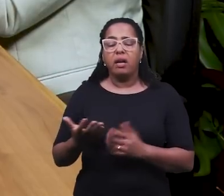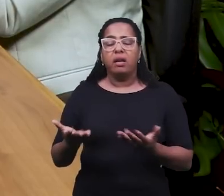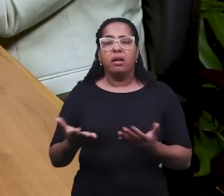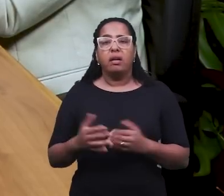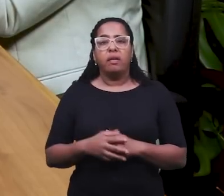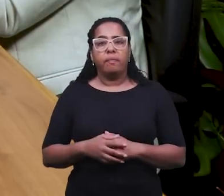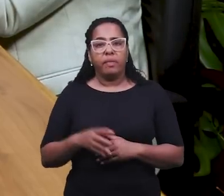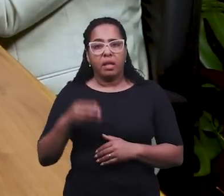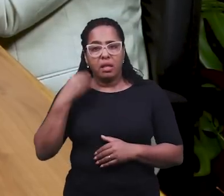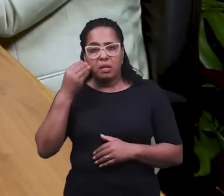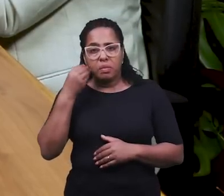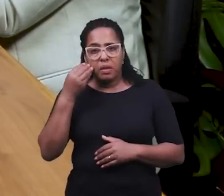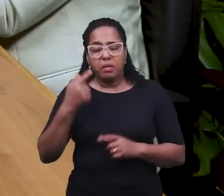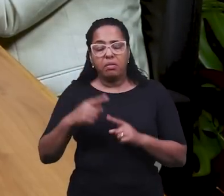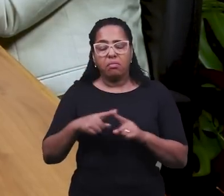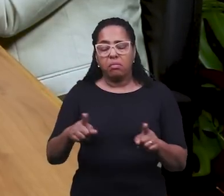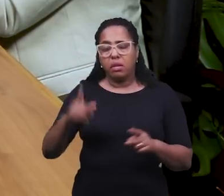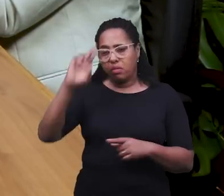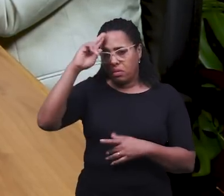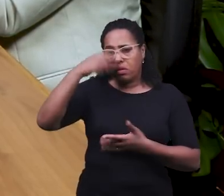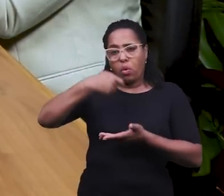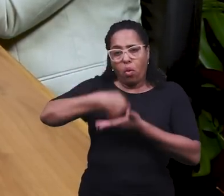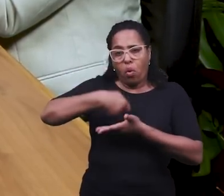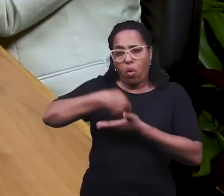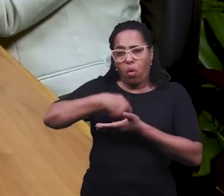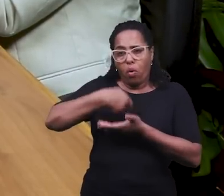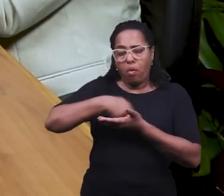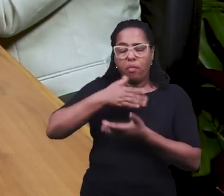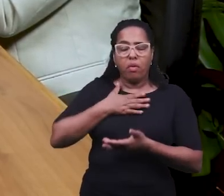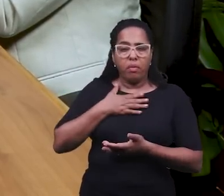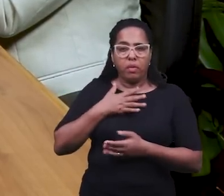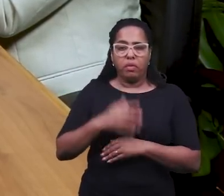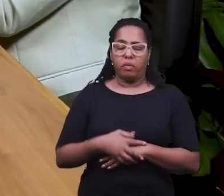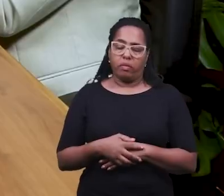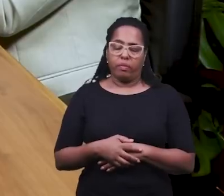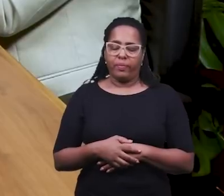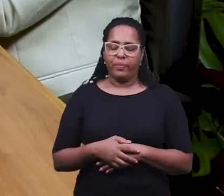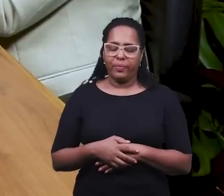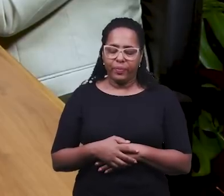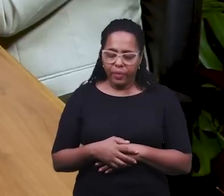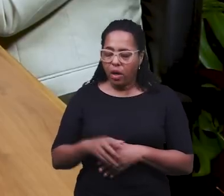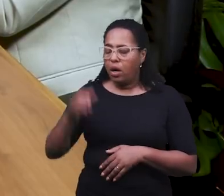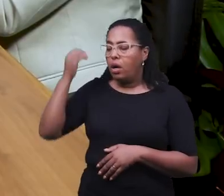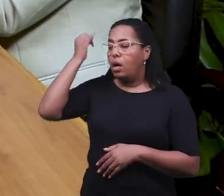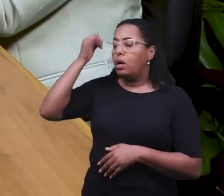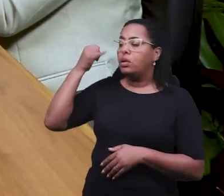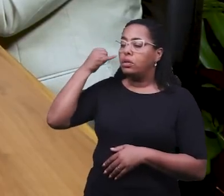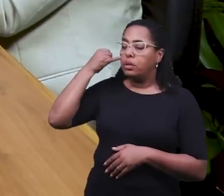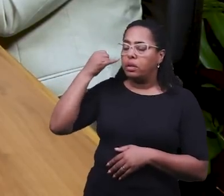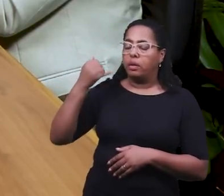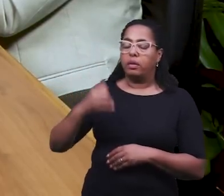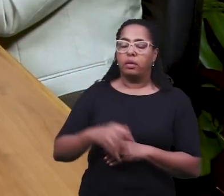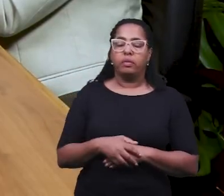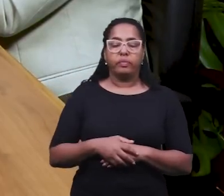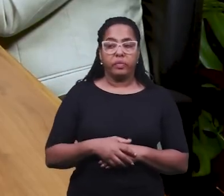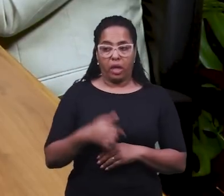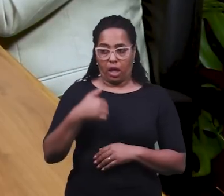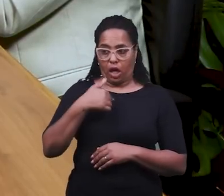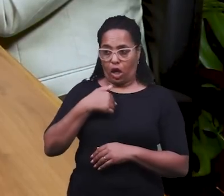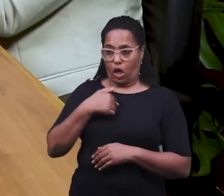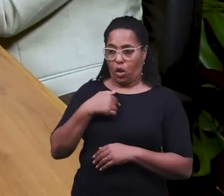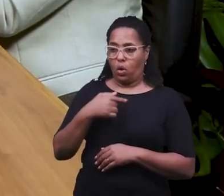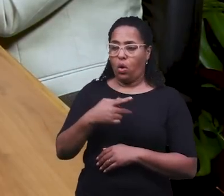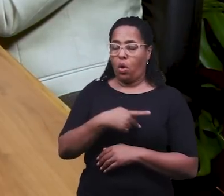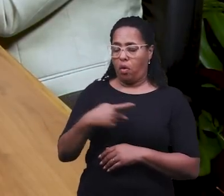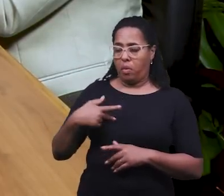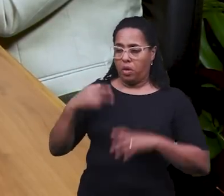que ela tivesse, mas o Senhor me cobrou naquela hora da minha posição. Josias, olha só,